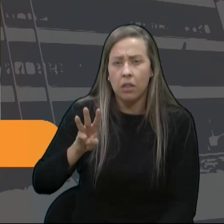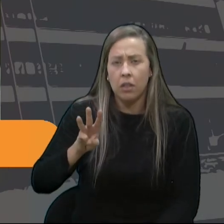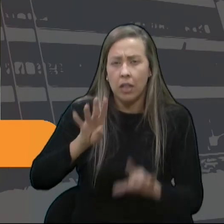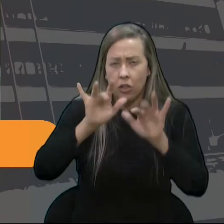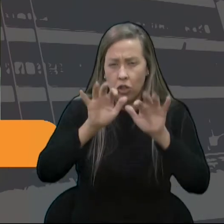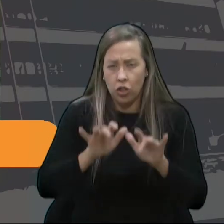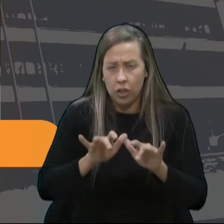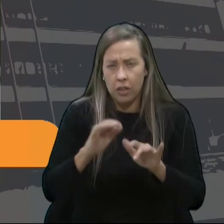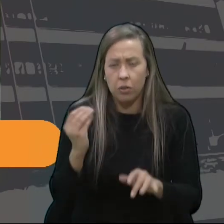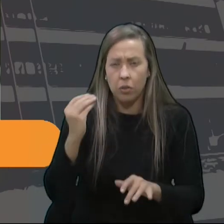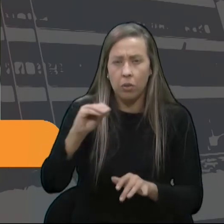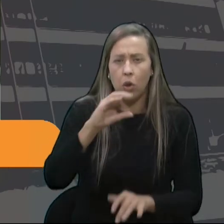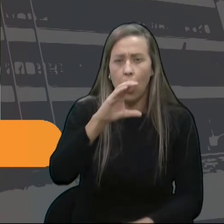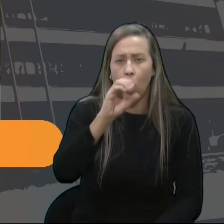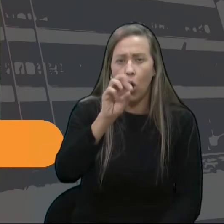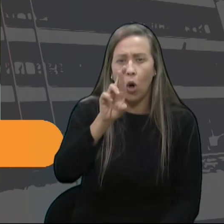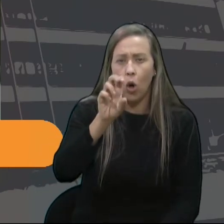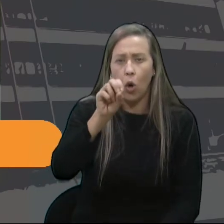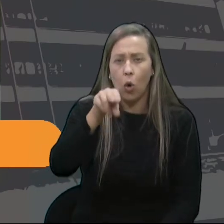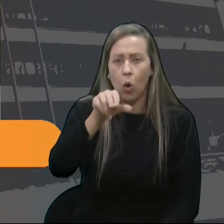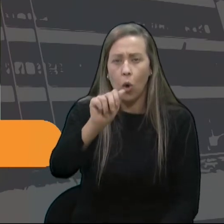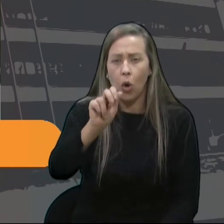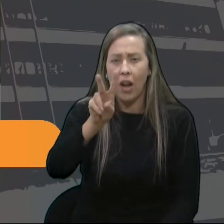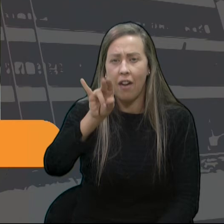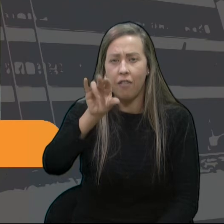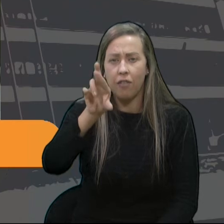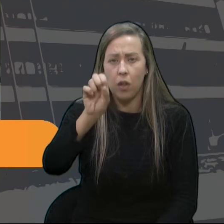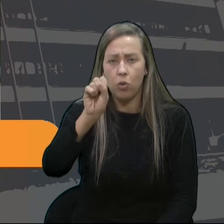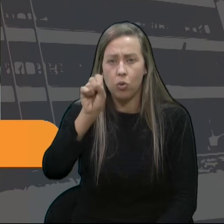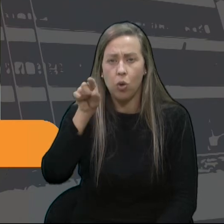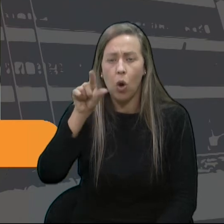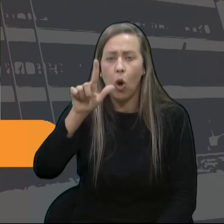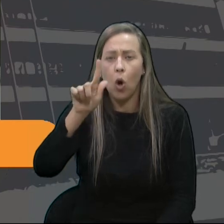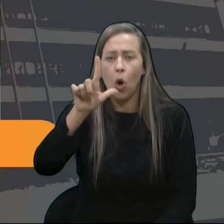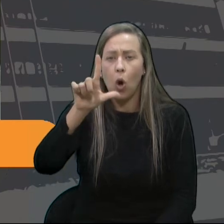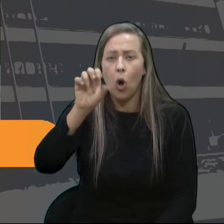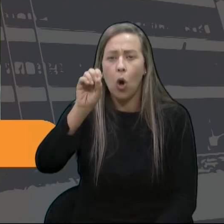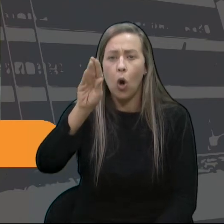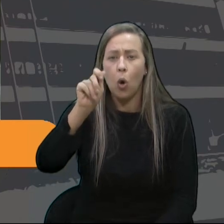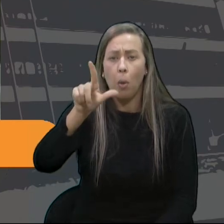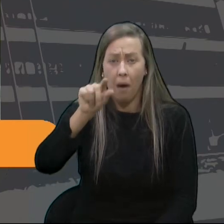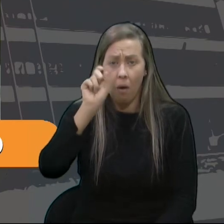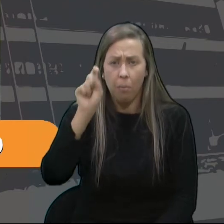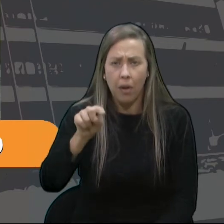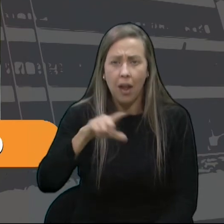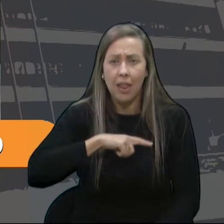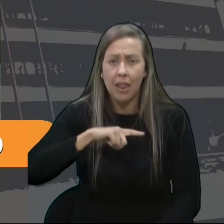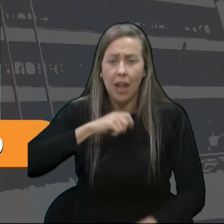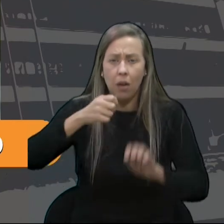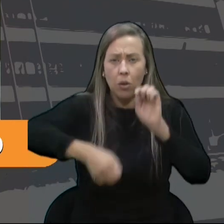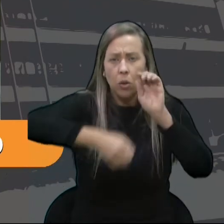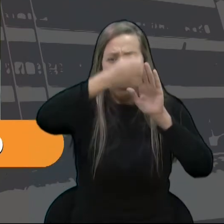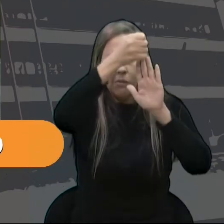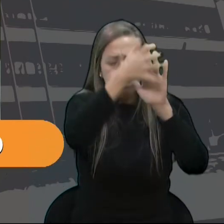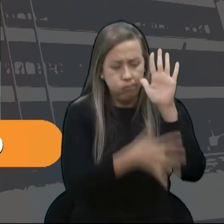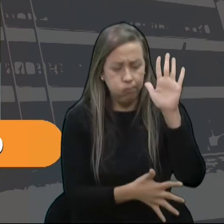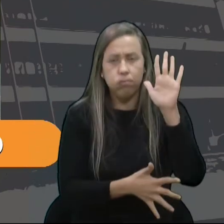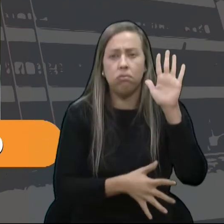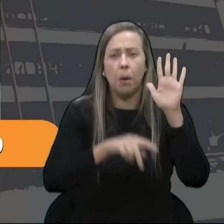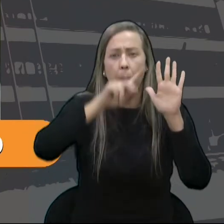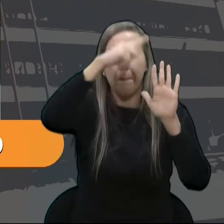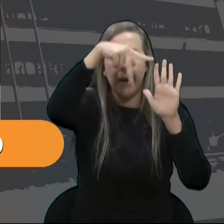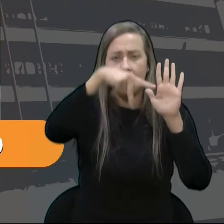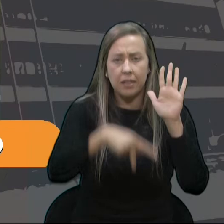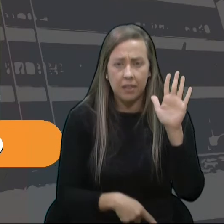digitando lá coronavírus global. Coronavírus global. Você vai ver o ranqueamento ali dos